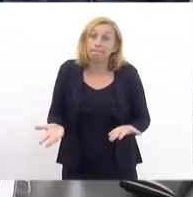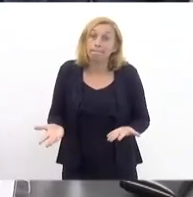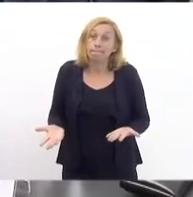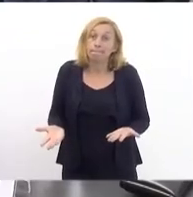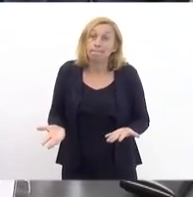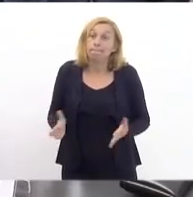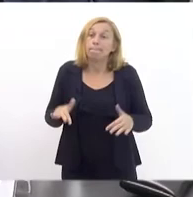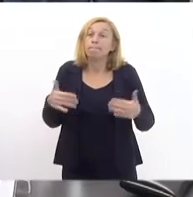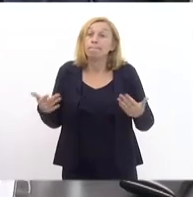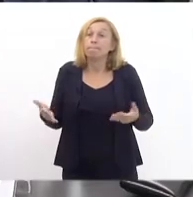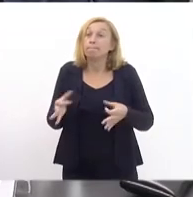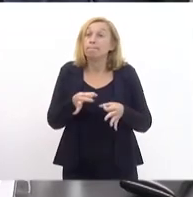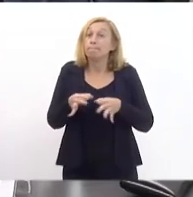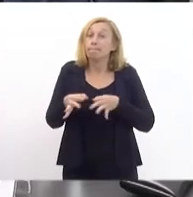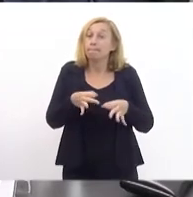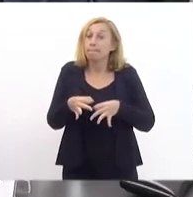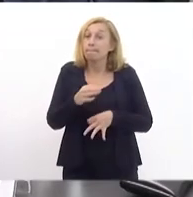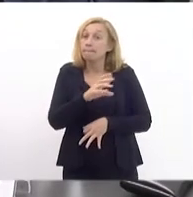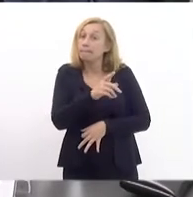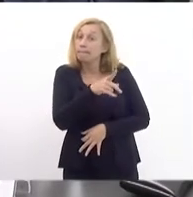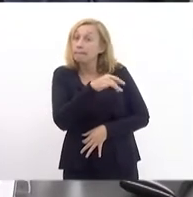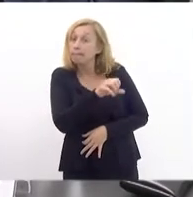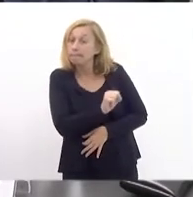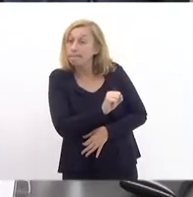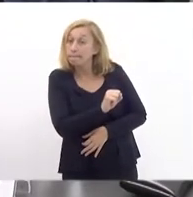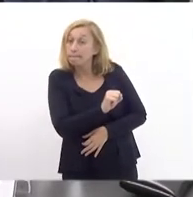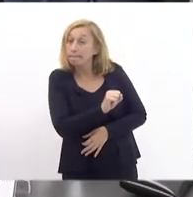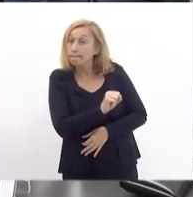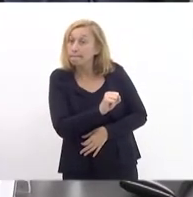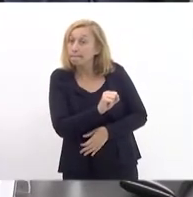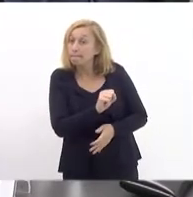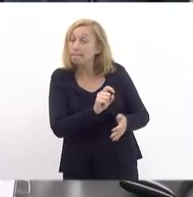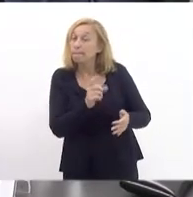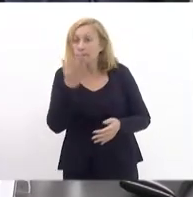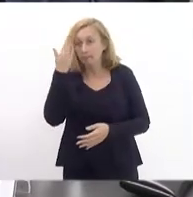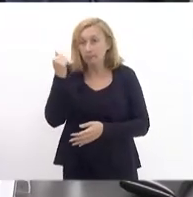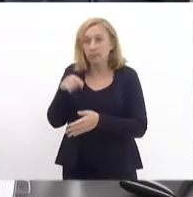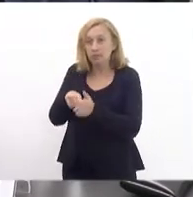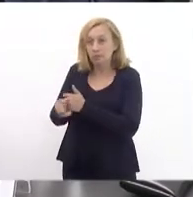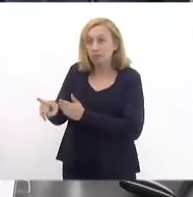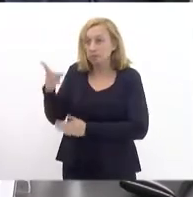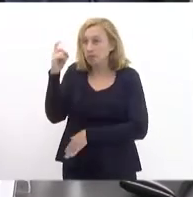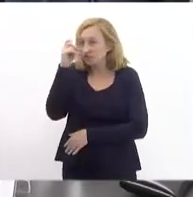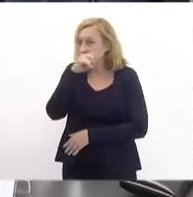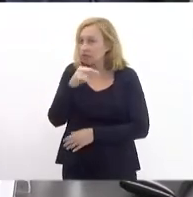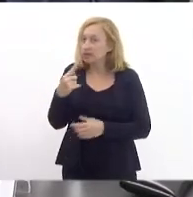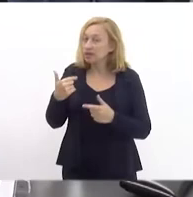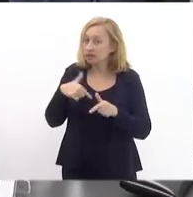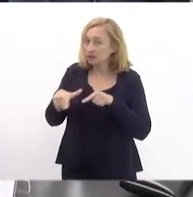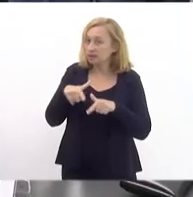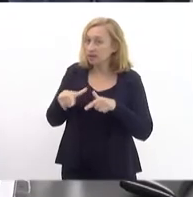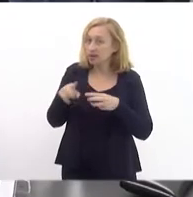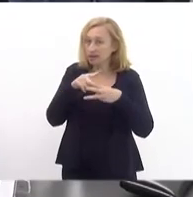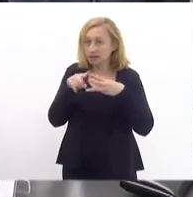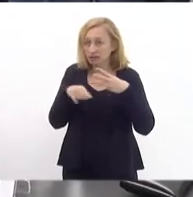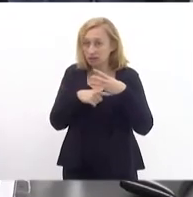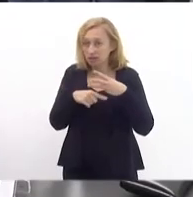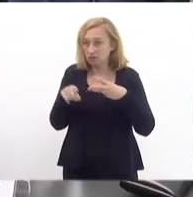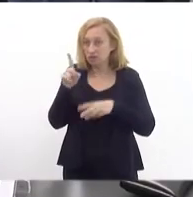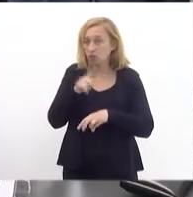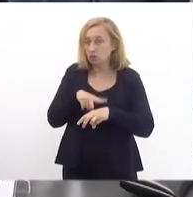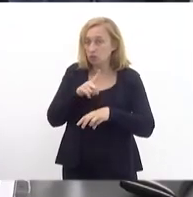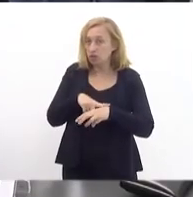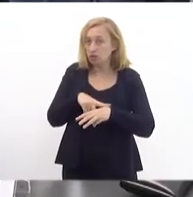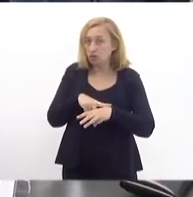Qual é o plano C? Encampa? Eu sei que a pergunta é difícil, mas tem que trabalhar com três cenários. E